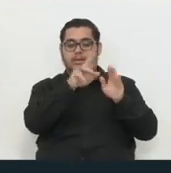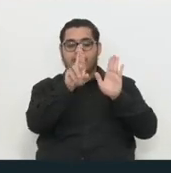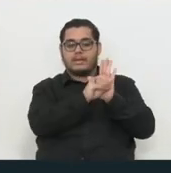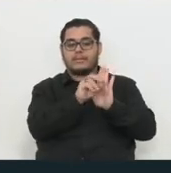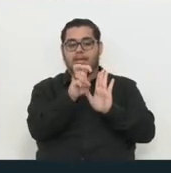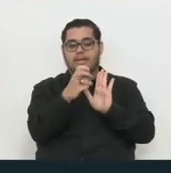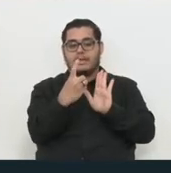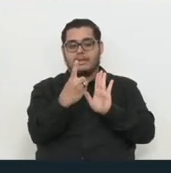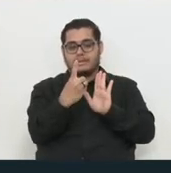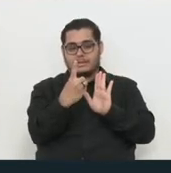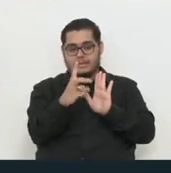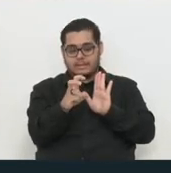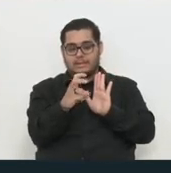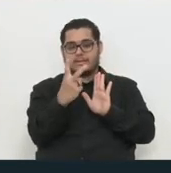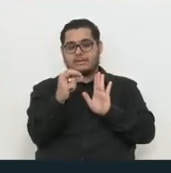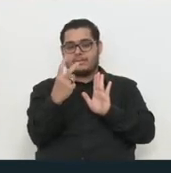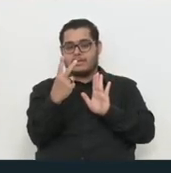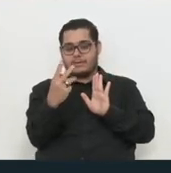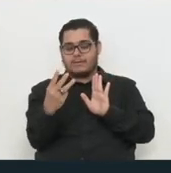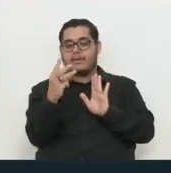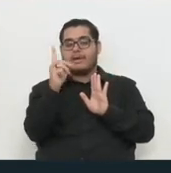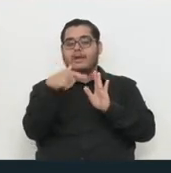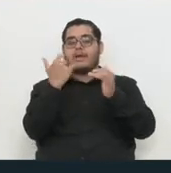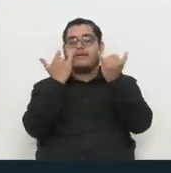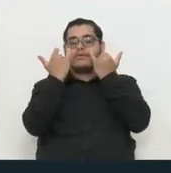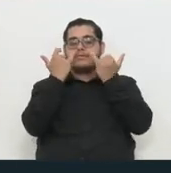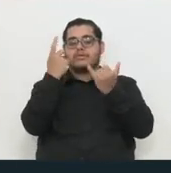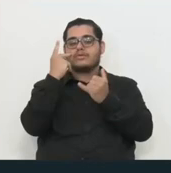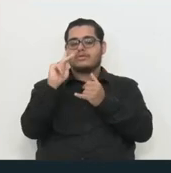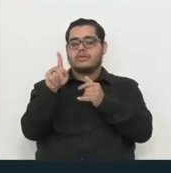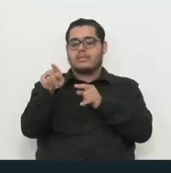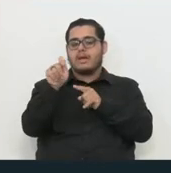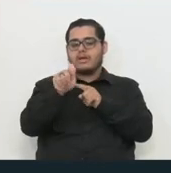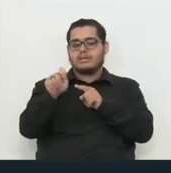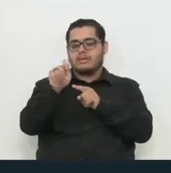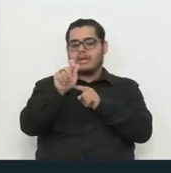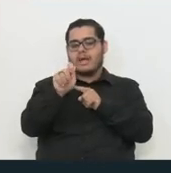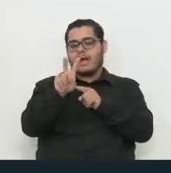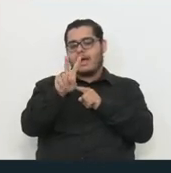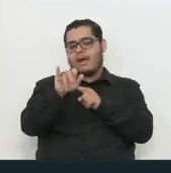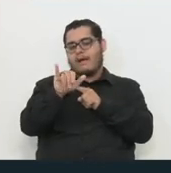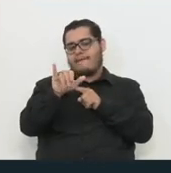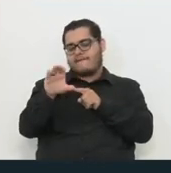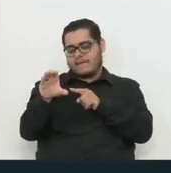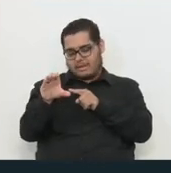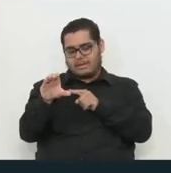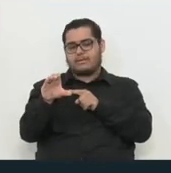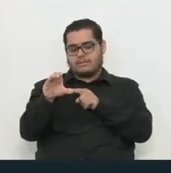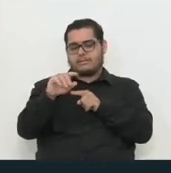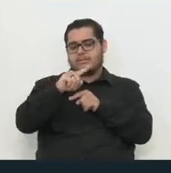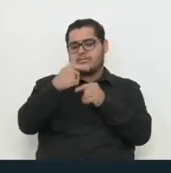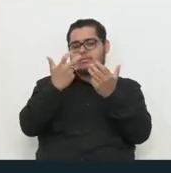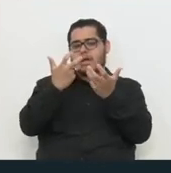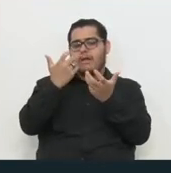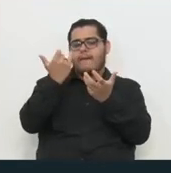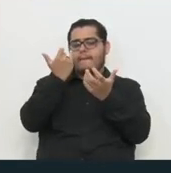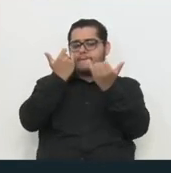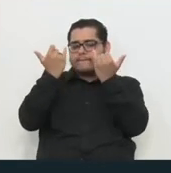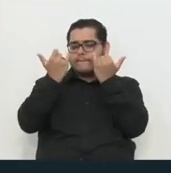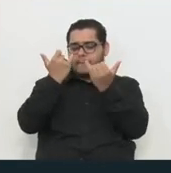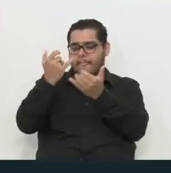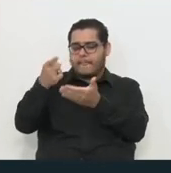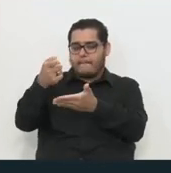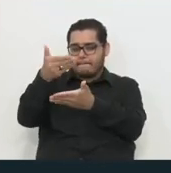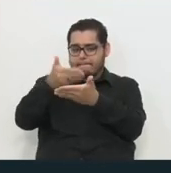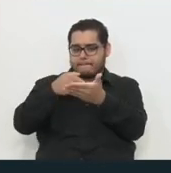informações sobre a entidade denominada avic Associação de valorização e integração das Comunidades situadas na Rua